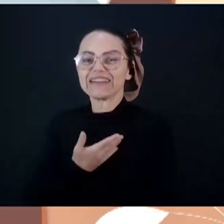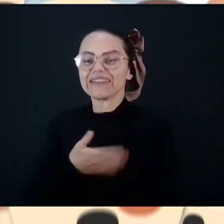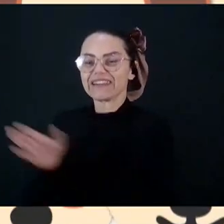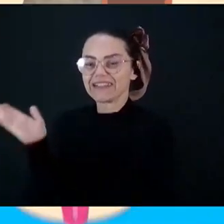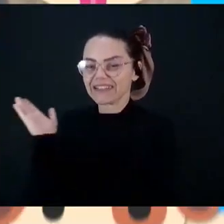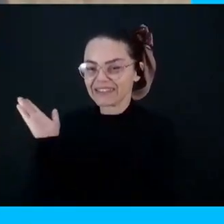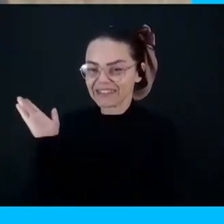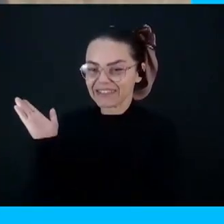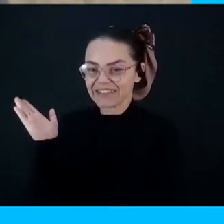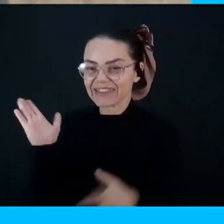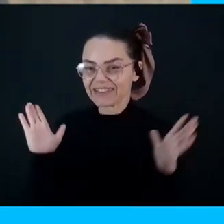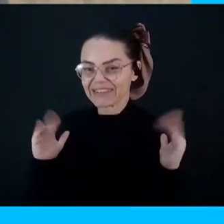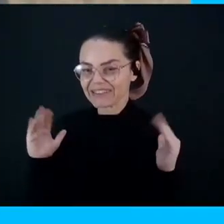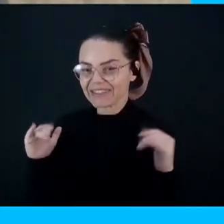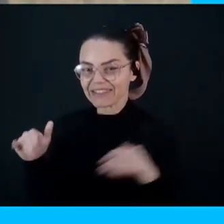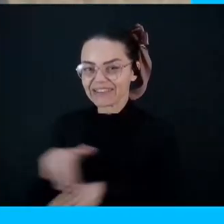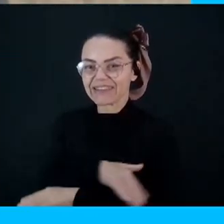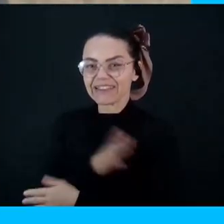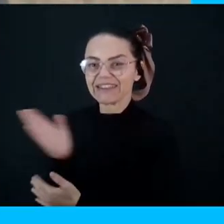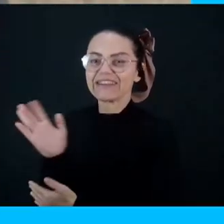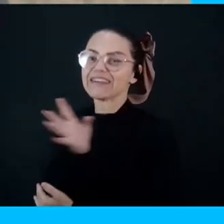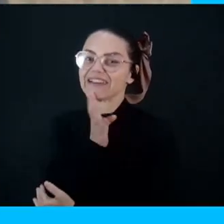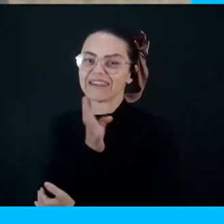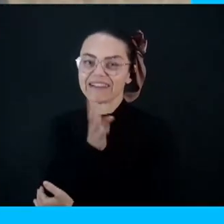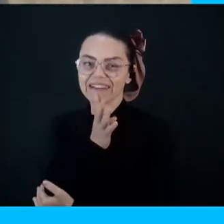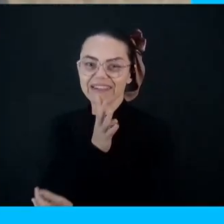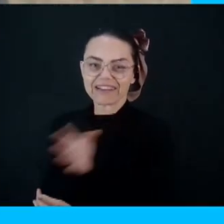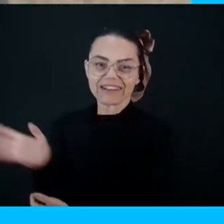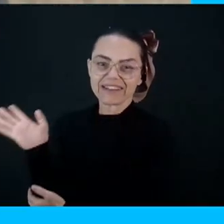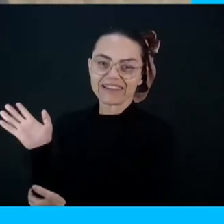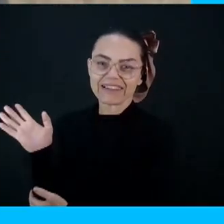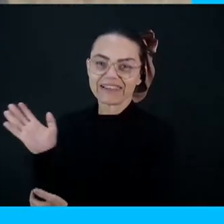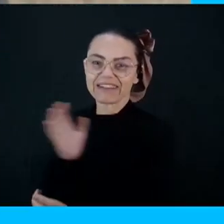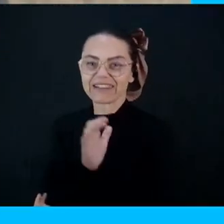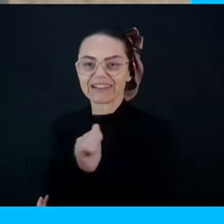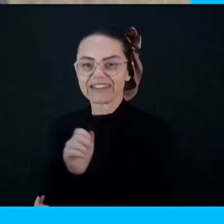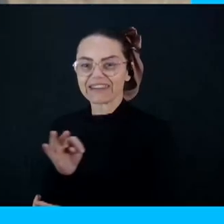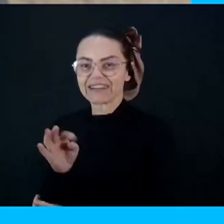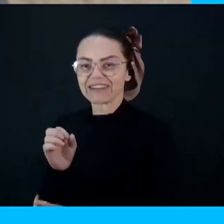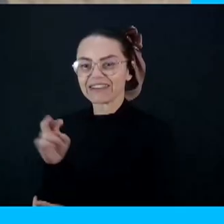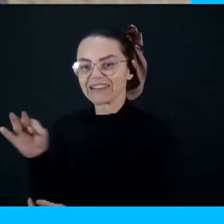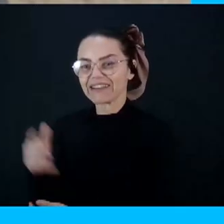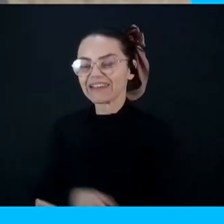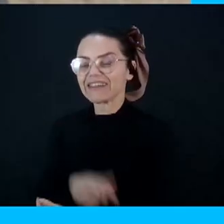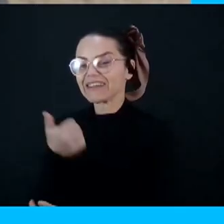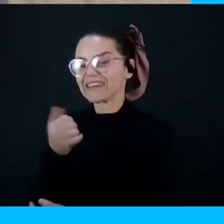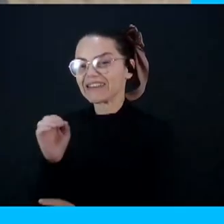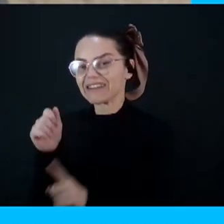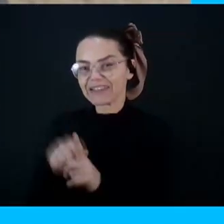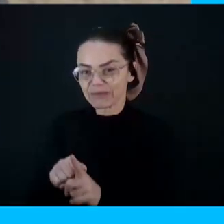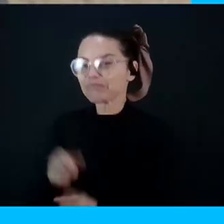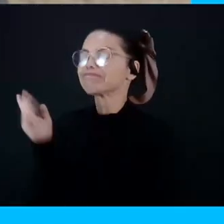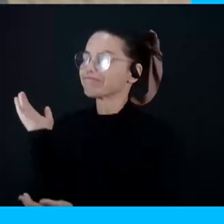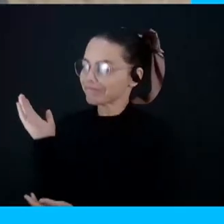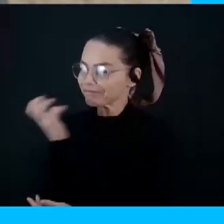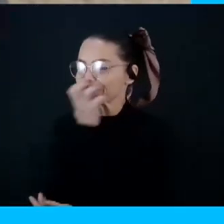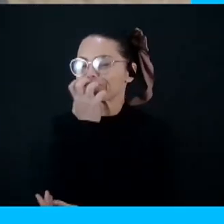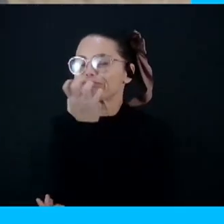Rua. Conheça o Catota. Com apenas 10 meses, esse lindo cãozinho